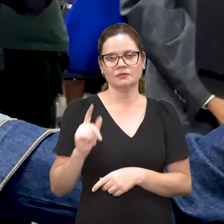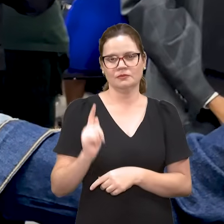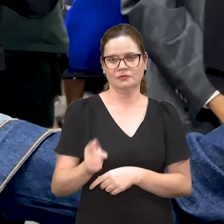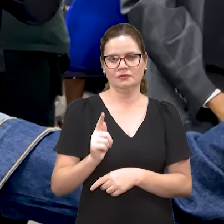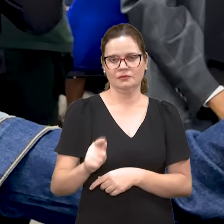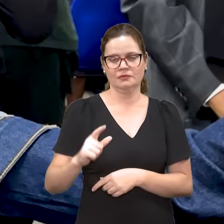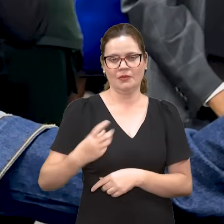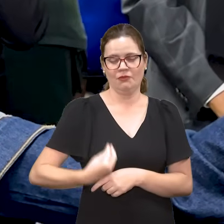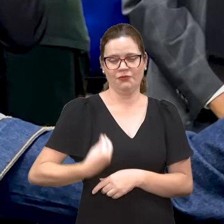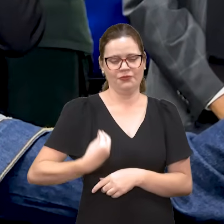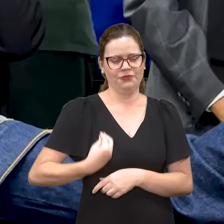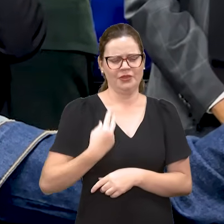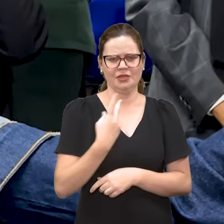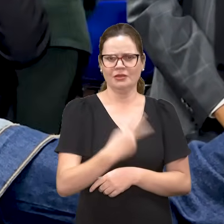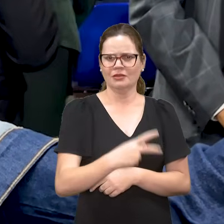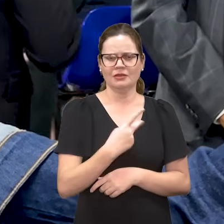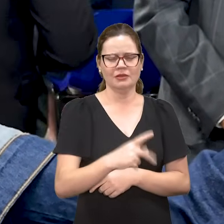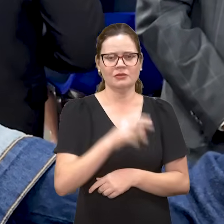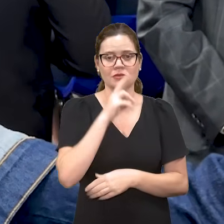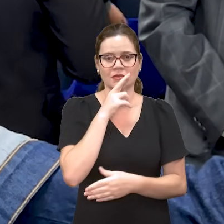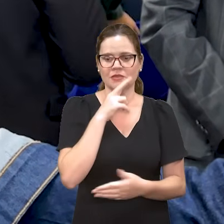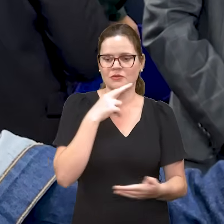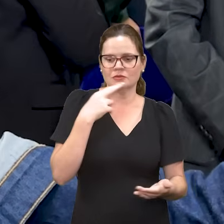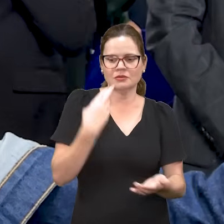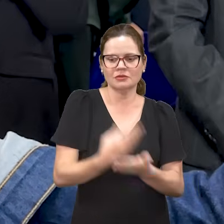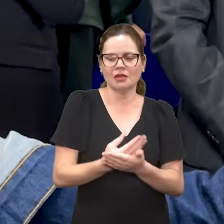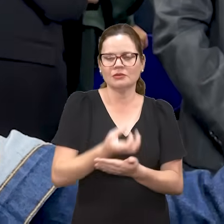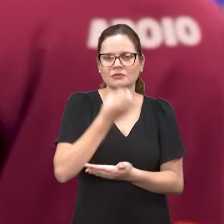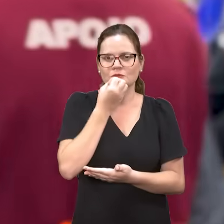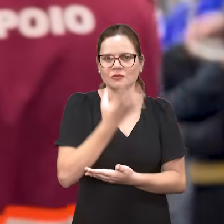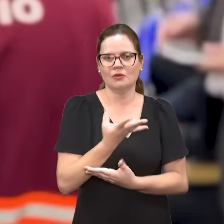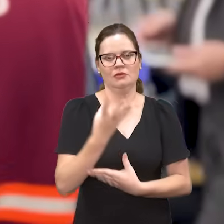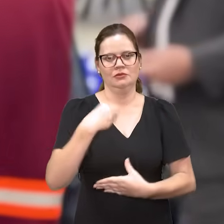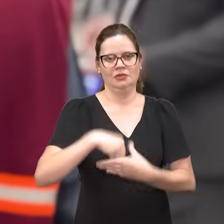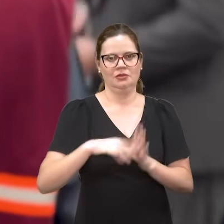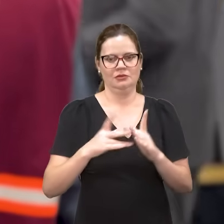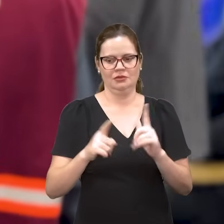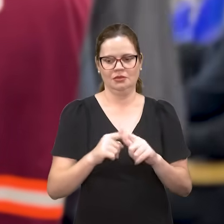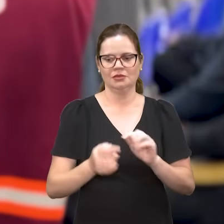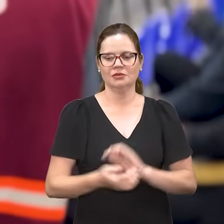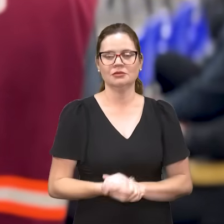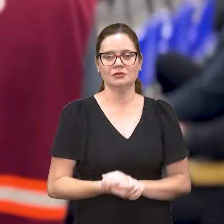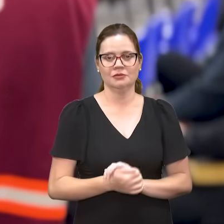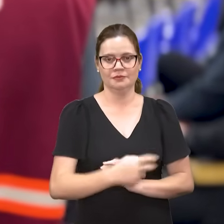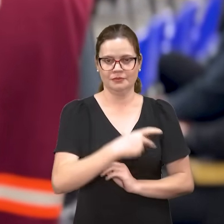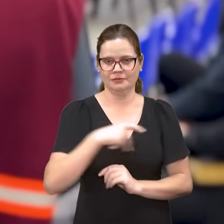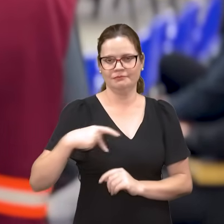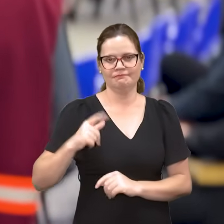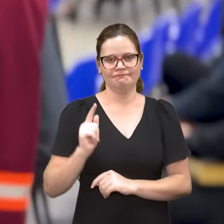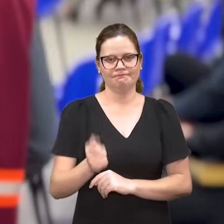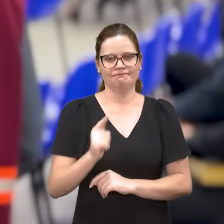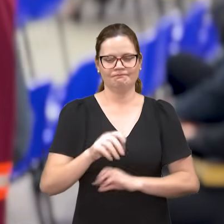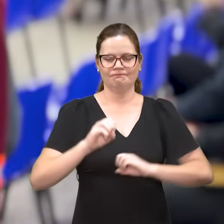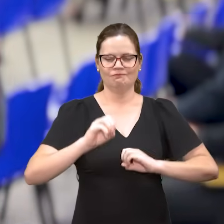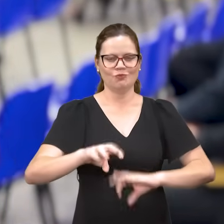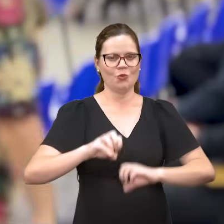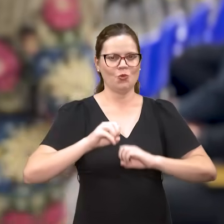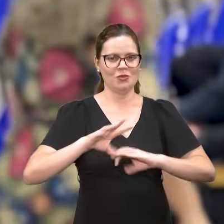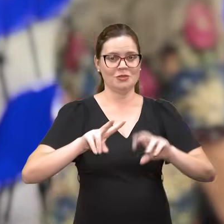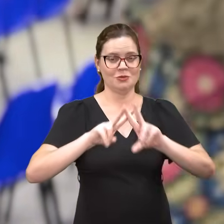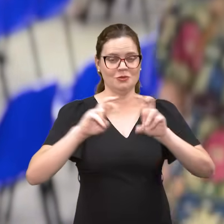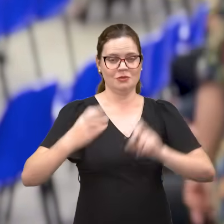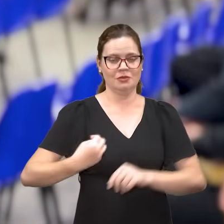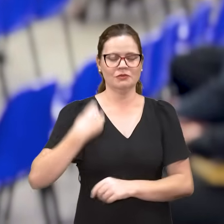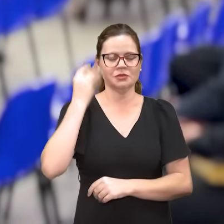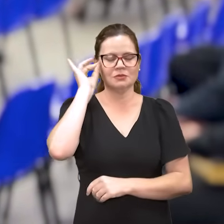teve uma vida de muito resultado na obra de Deus. O pastor Gedeuti deixa um legado espiritual